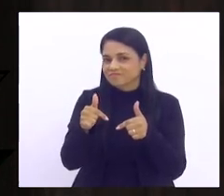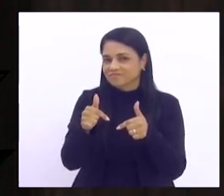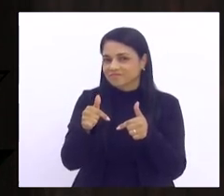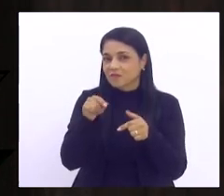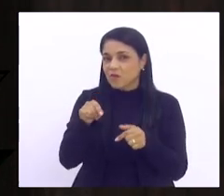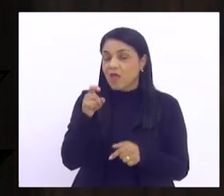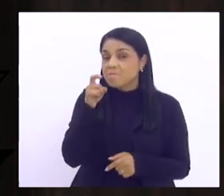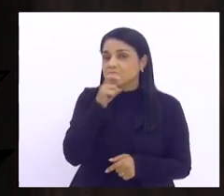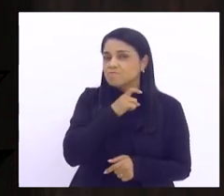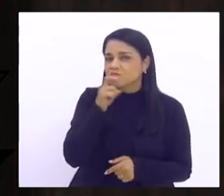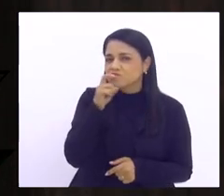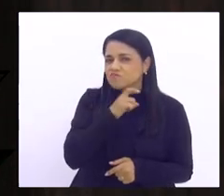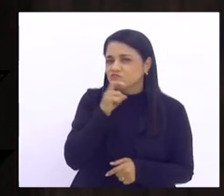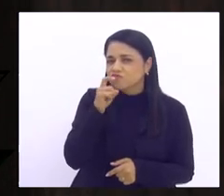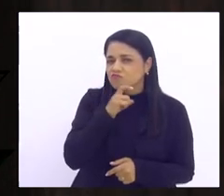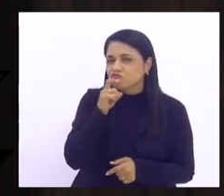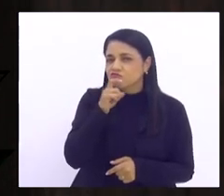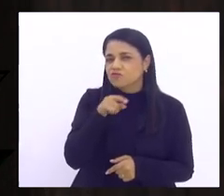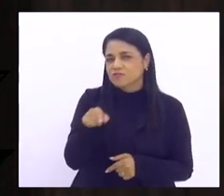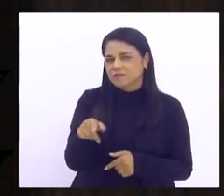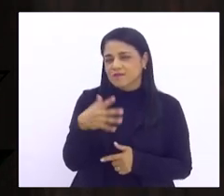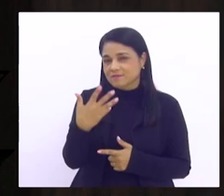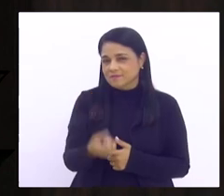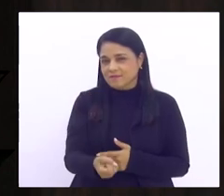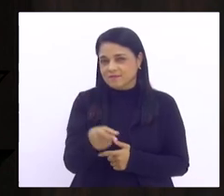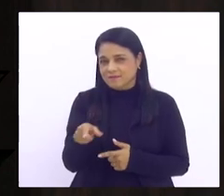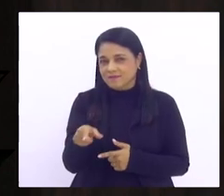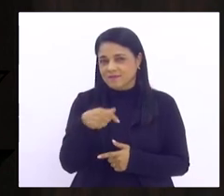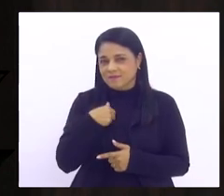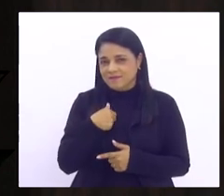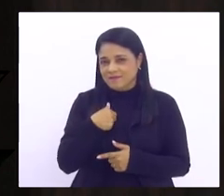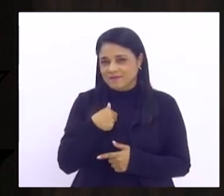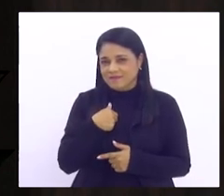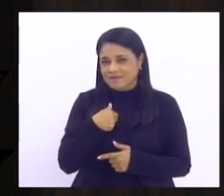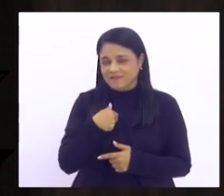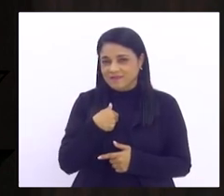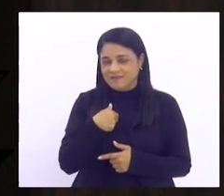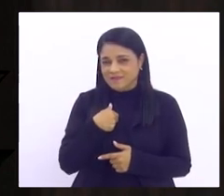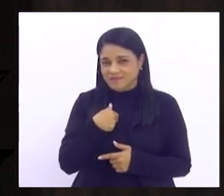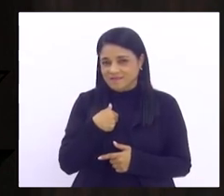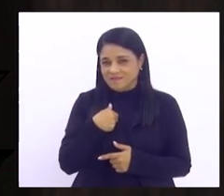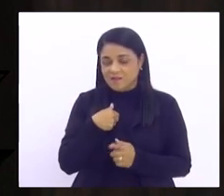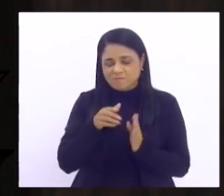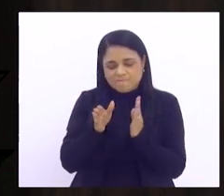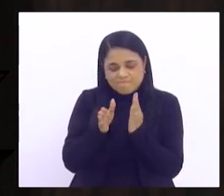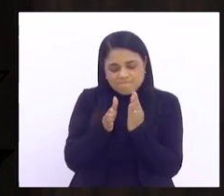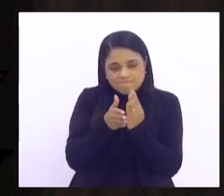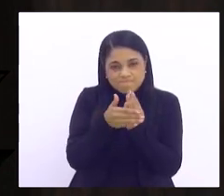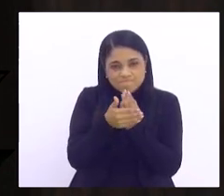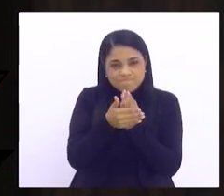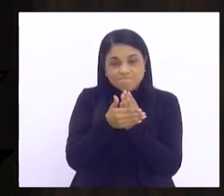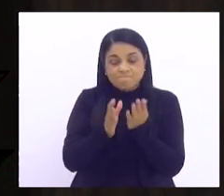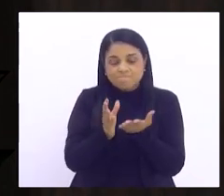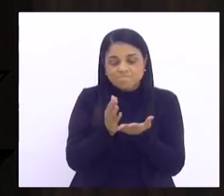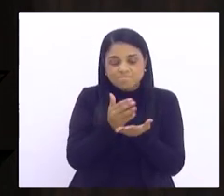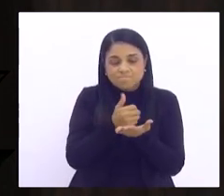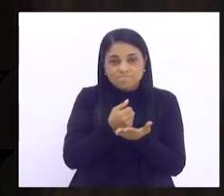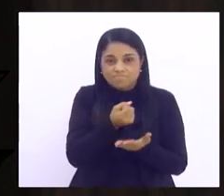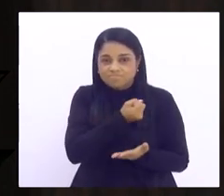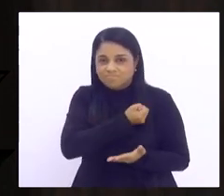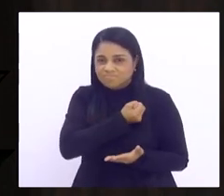mentira. O meio empregado é a mentira. E aí eles precisam camuflar os números que depois serão